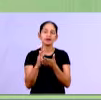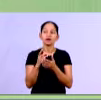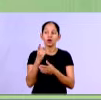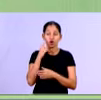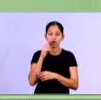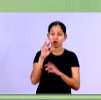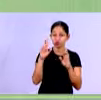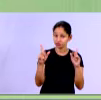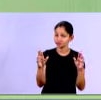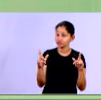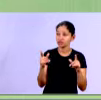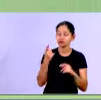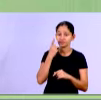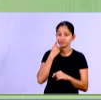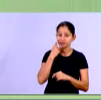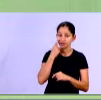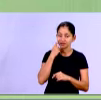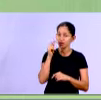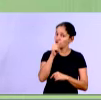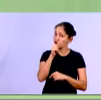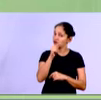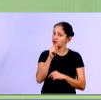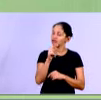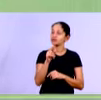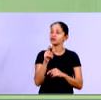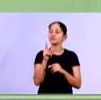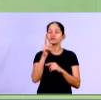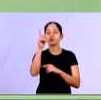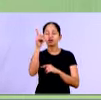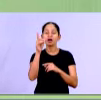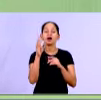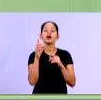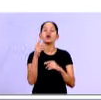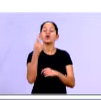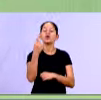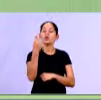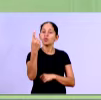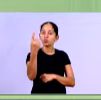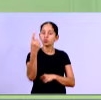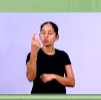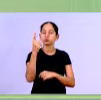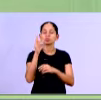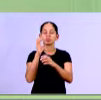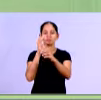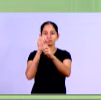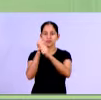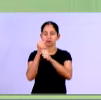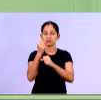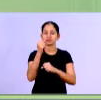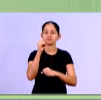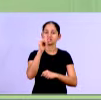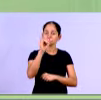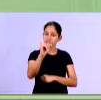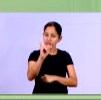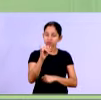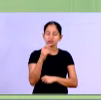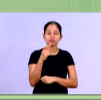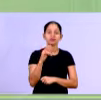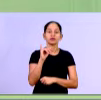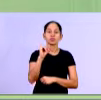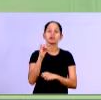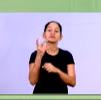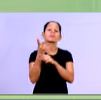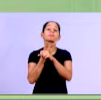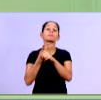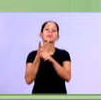Observe, 2.000 aqui no PV. Eu vou abrir parênteses, vou escrever 1 mais I. 1 mais I,